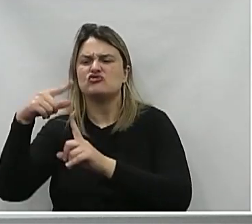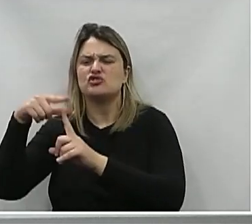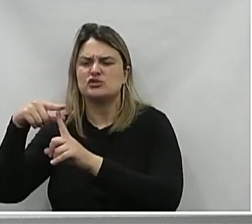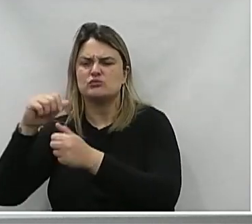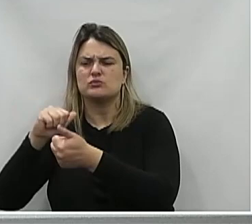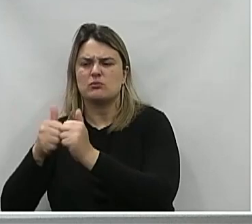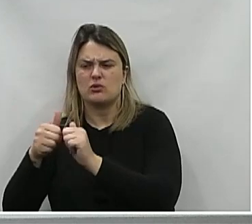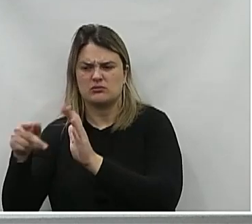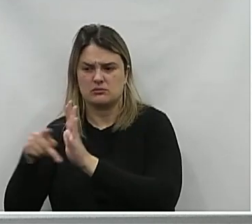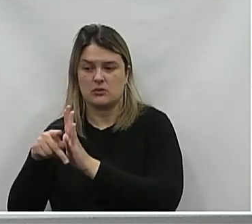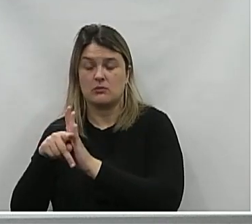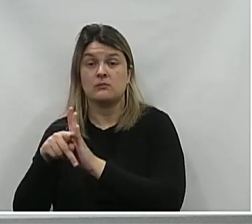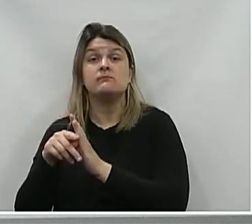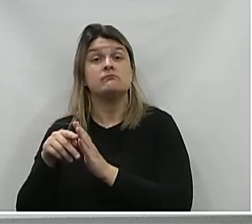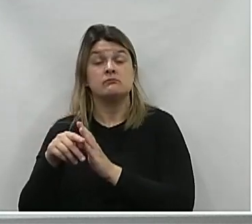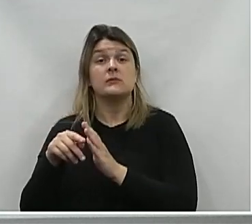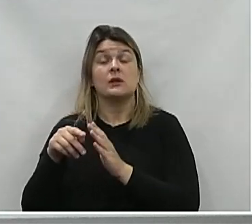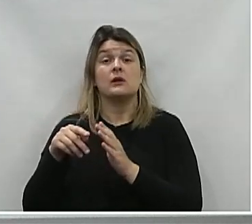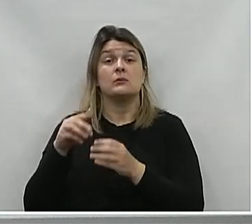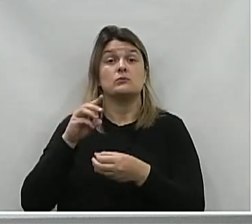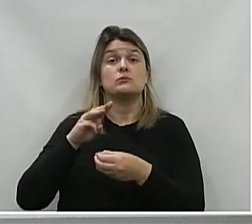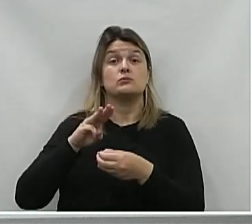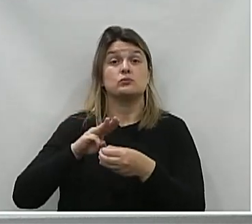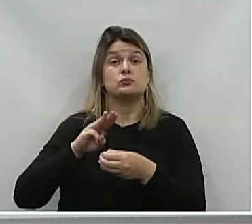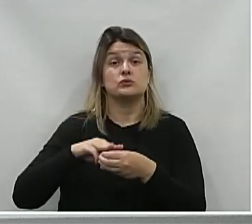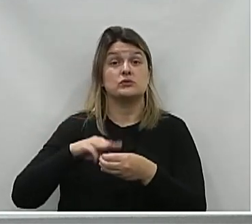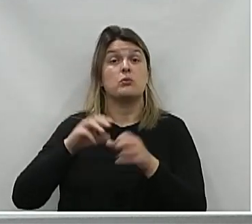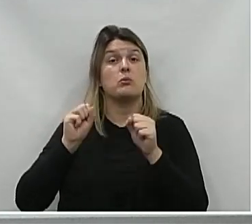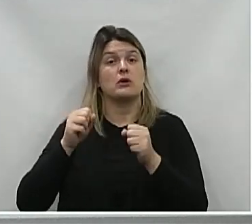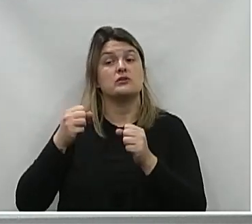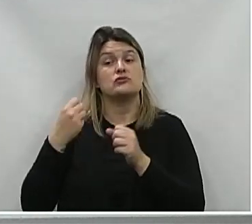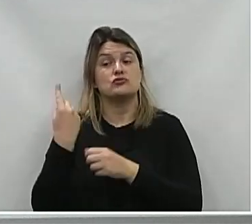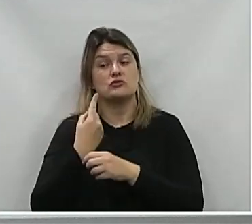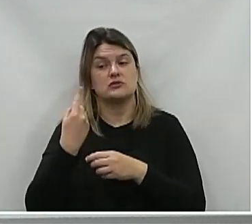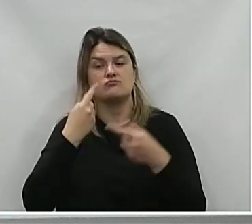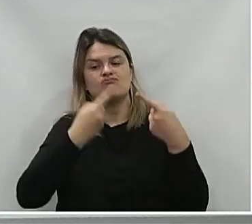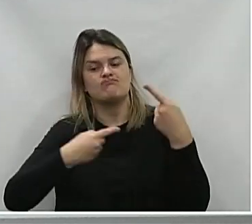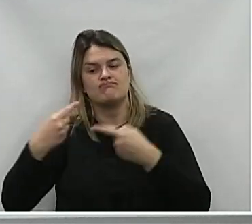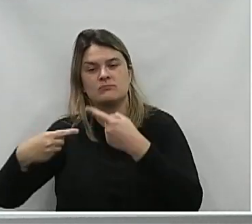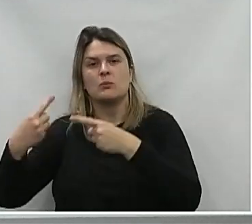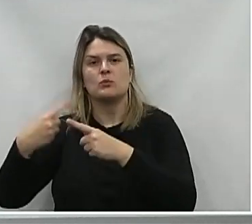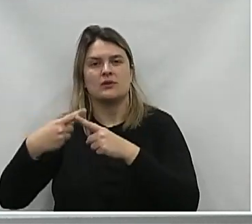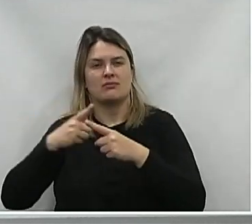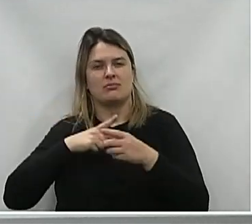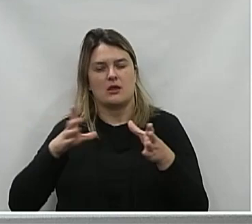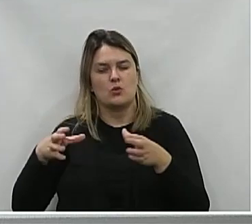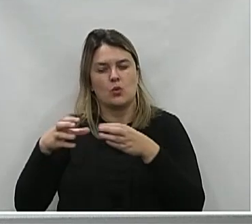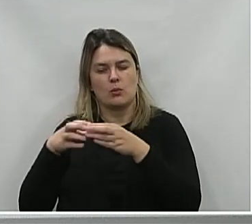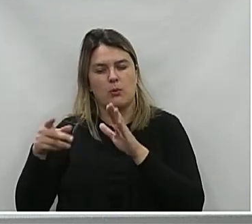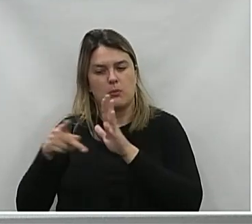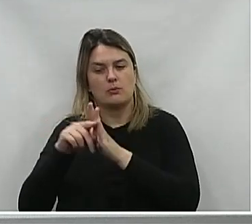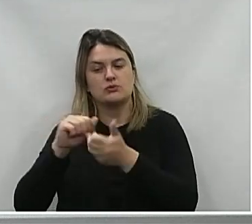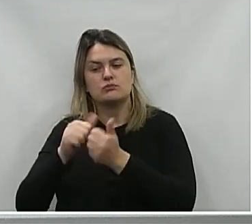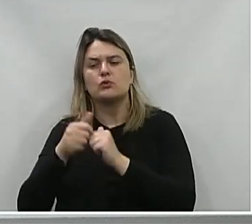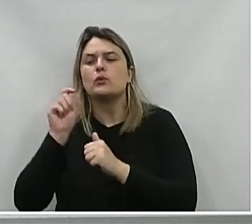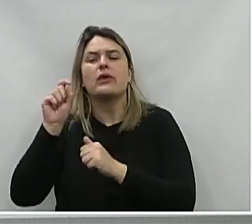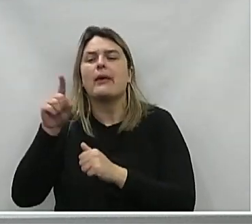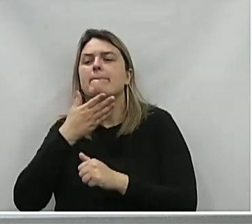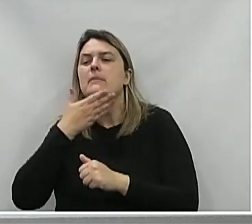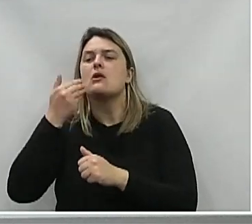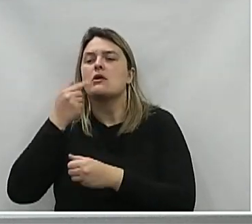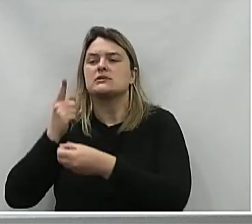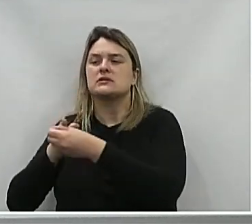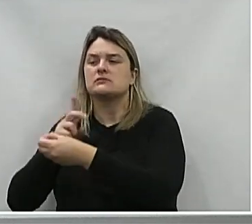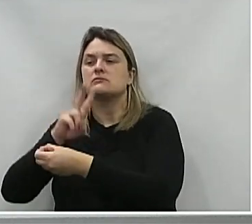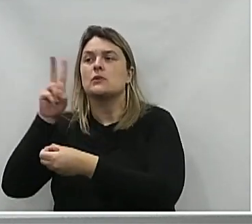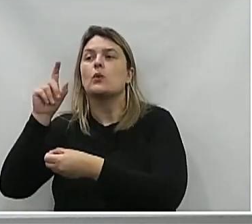esportiva, ele vai discutir por meio do Conselho Municipal de Esportes o que é melhor para a União da Vitória, o que é melhor para São Mateus do